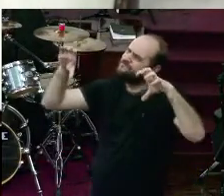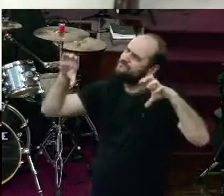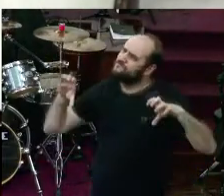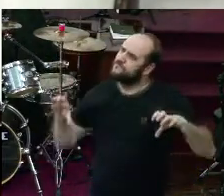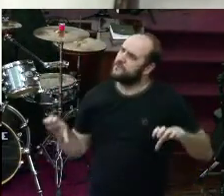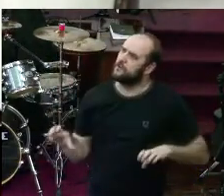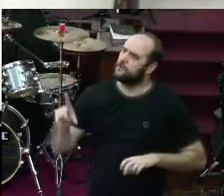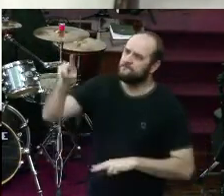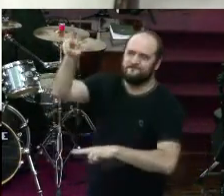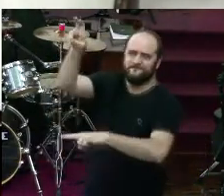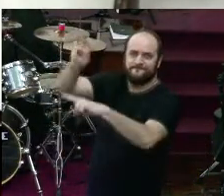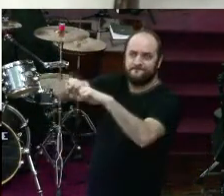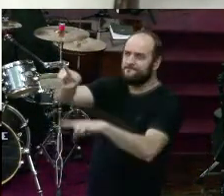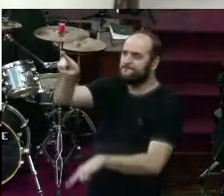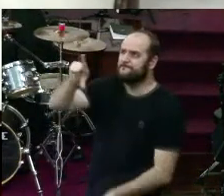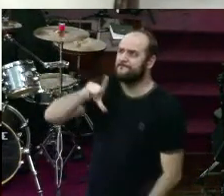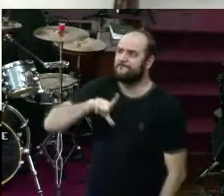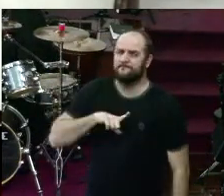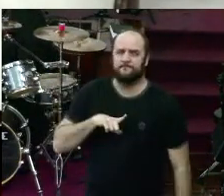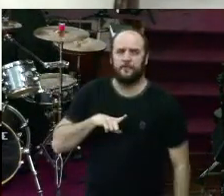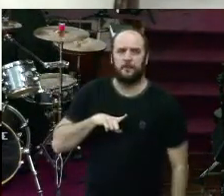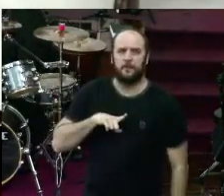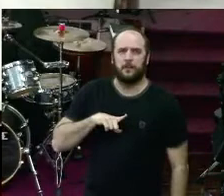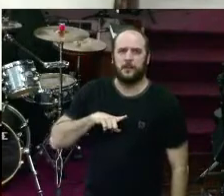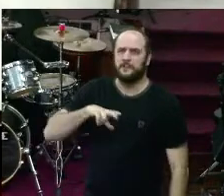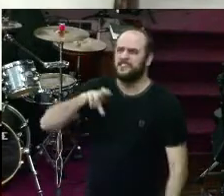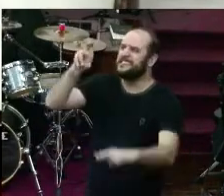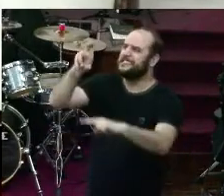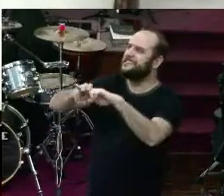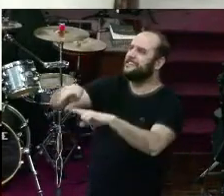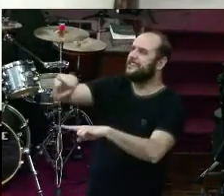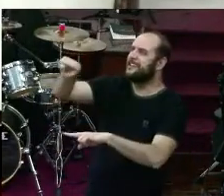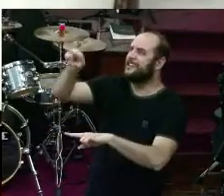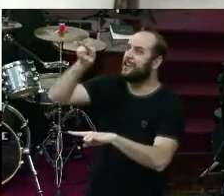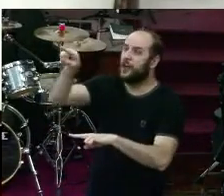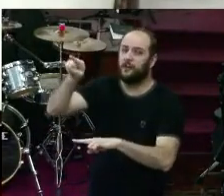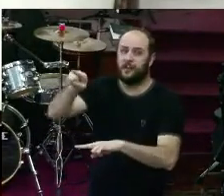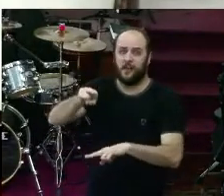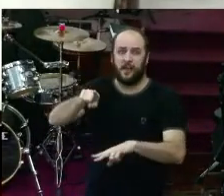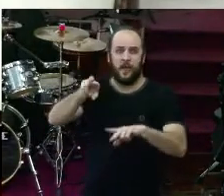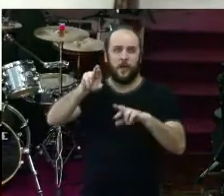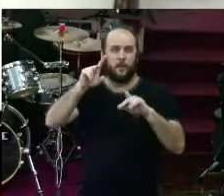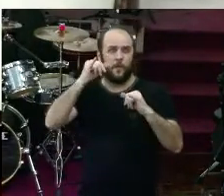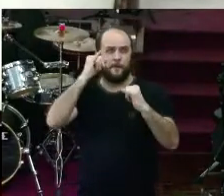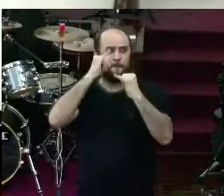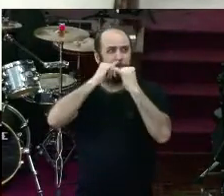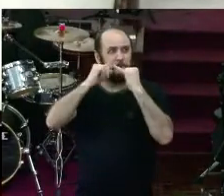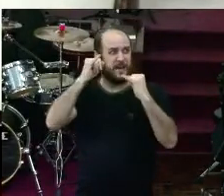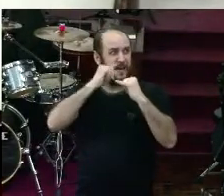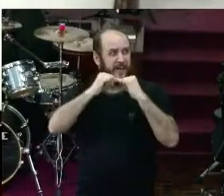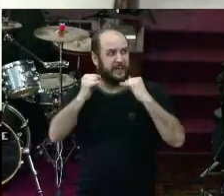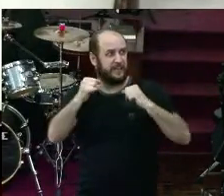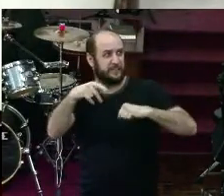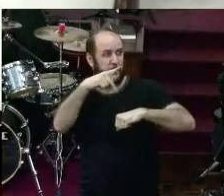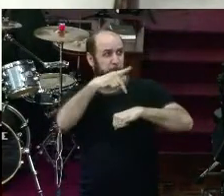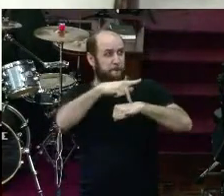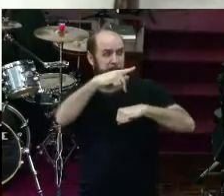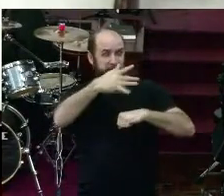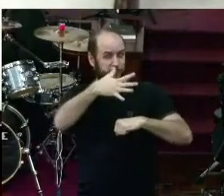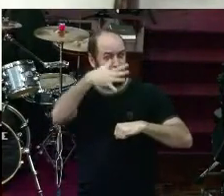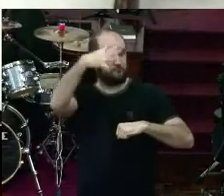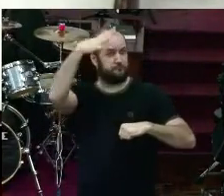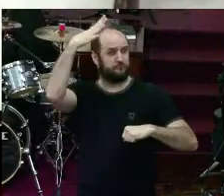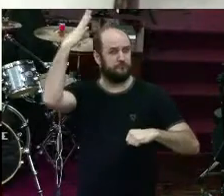alguém sentado, e esse que se acha sentado é semelhante no aspecto à pedra de jaspe e de